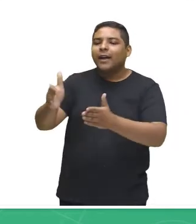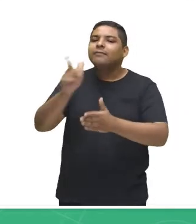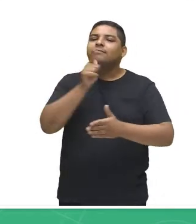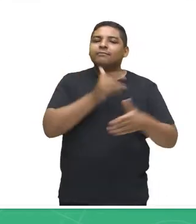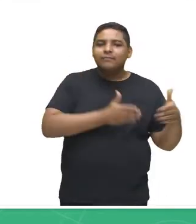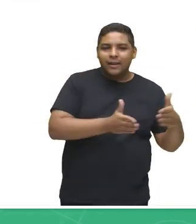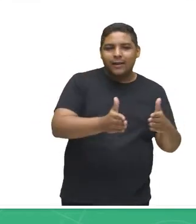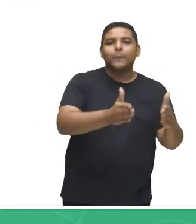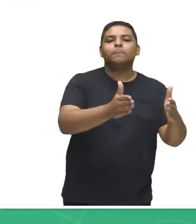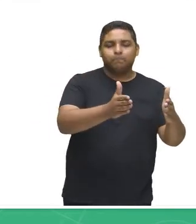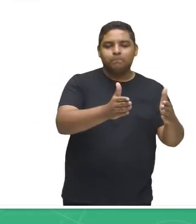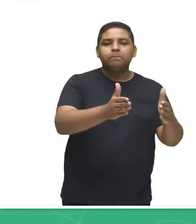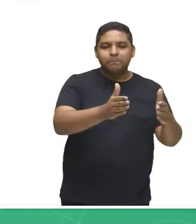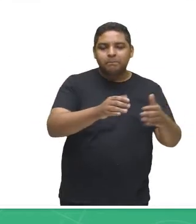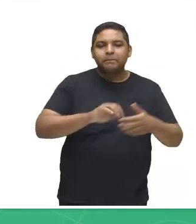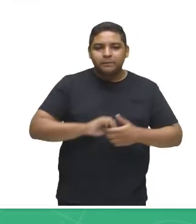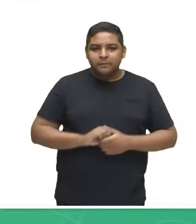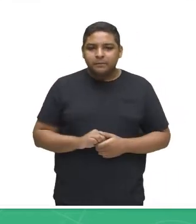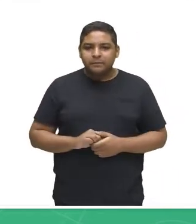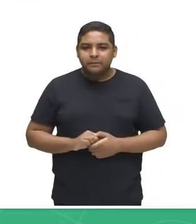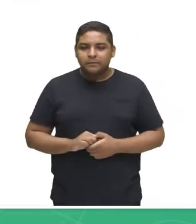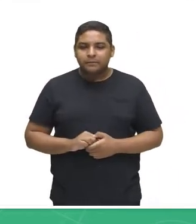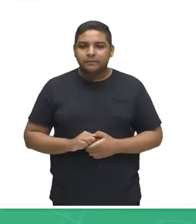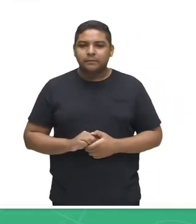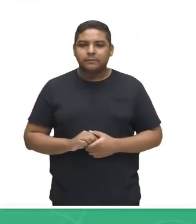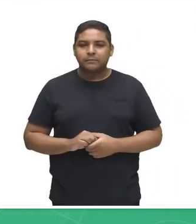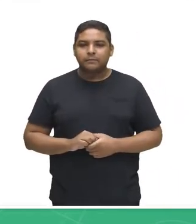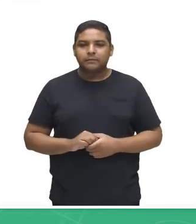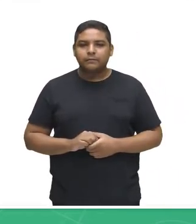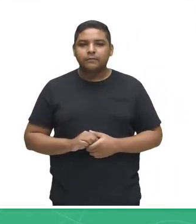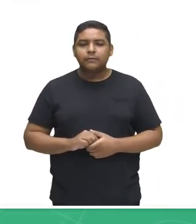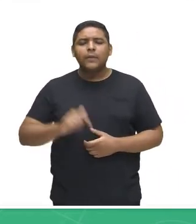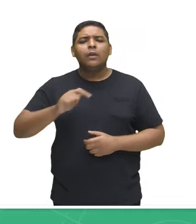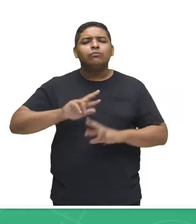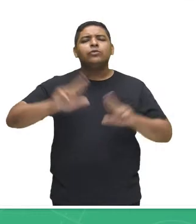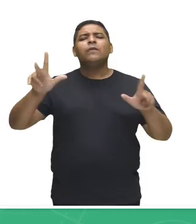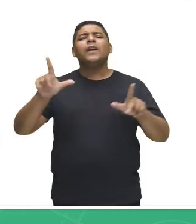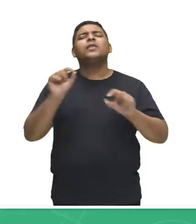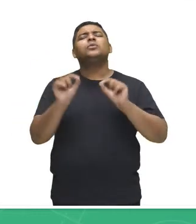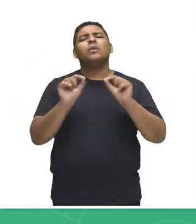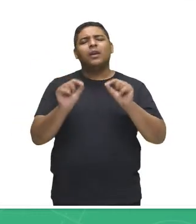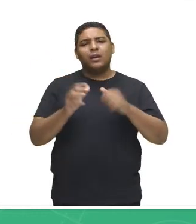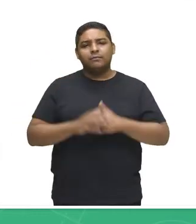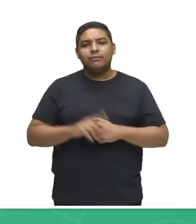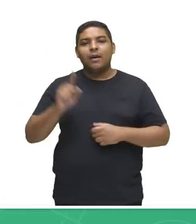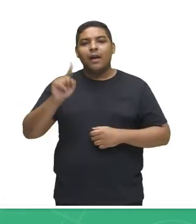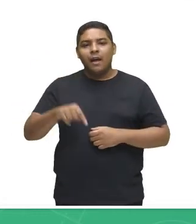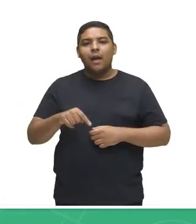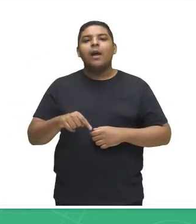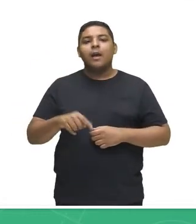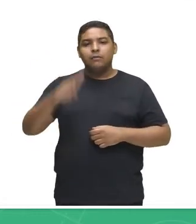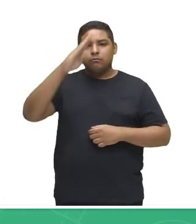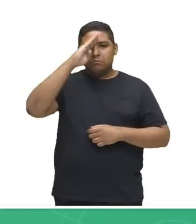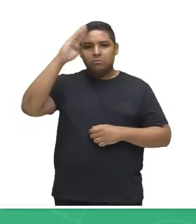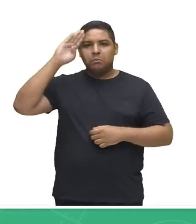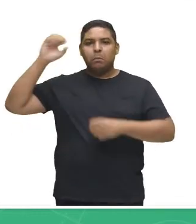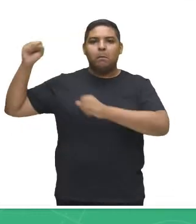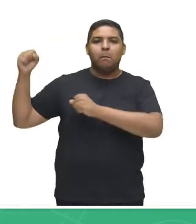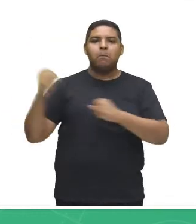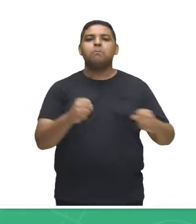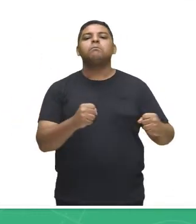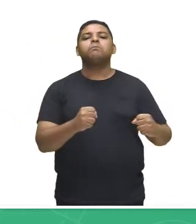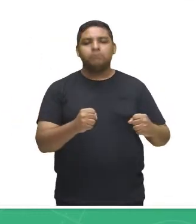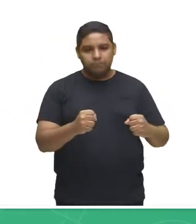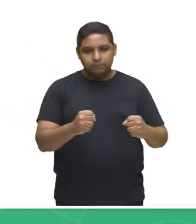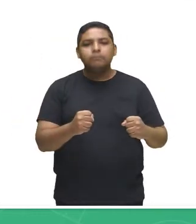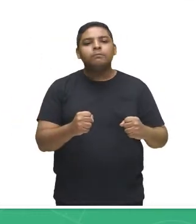vão ter, qual é o diferencial deles? É aquilo que os outros grupos não tinham. Era uma formação de um exército poderoso.